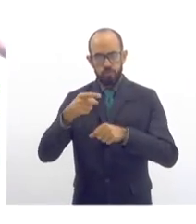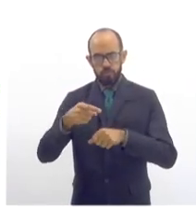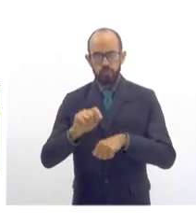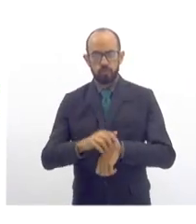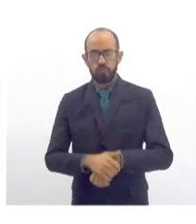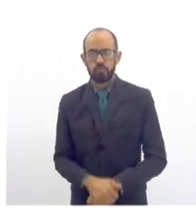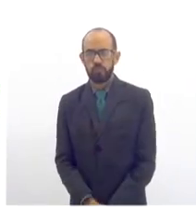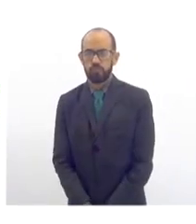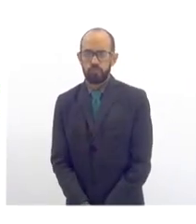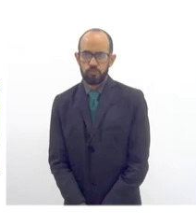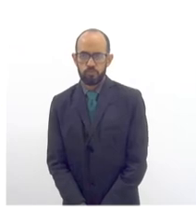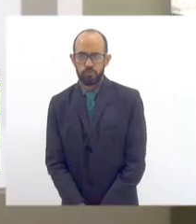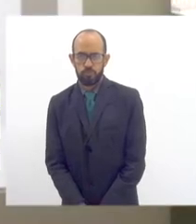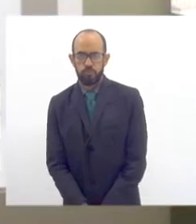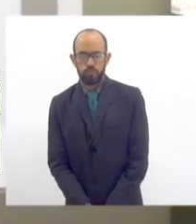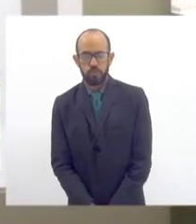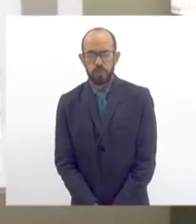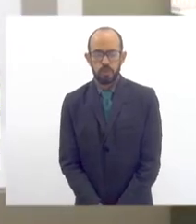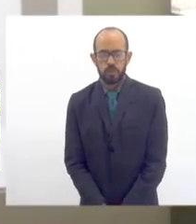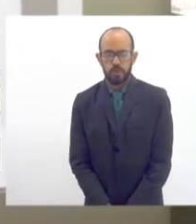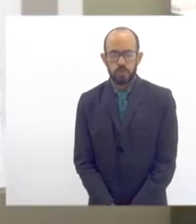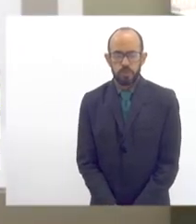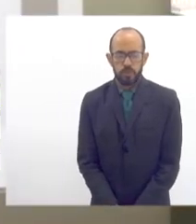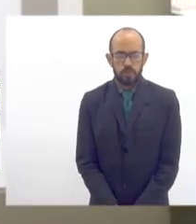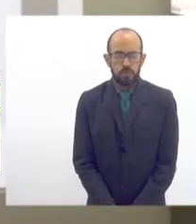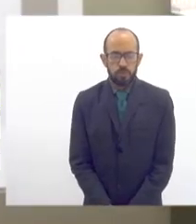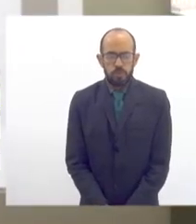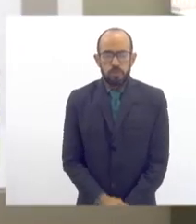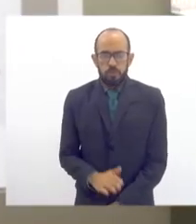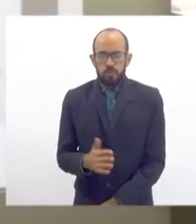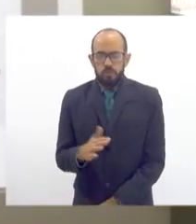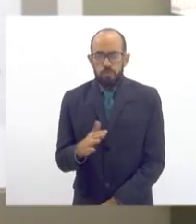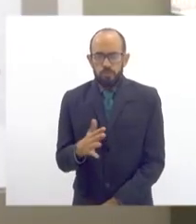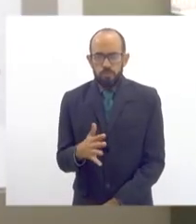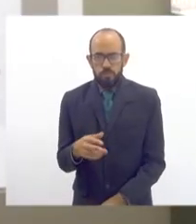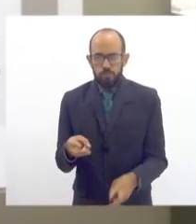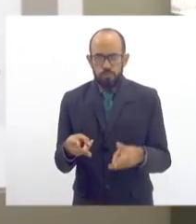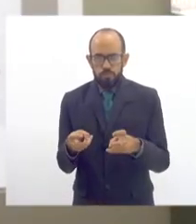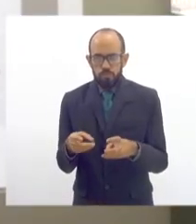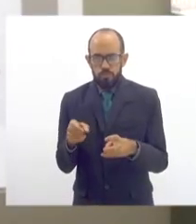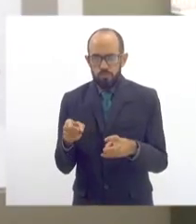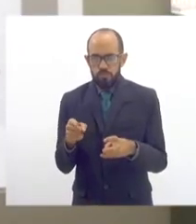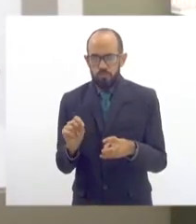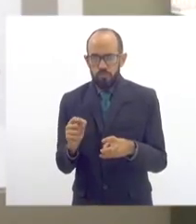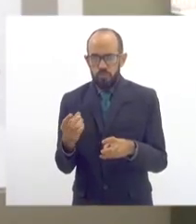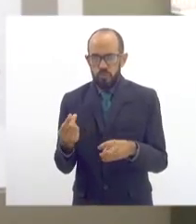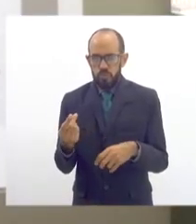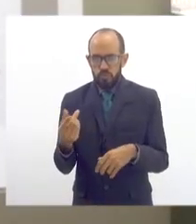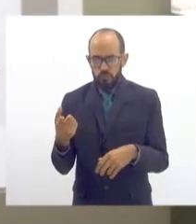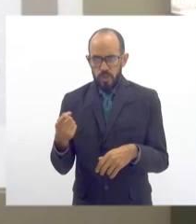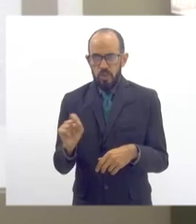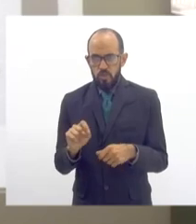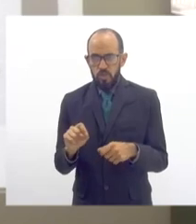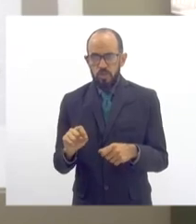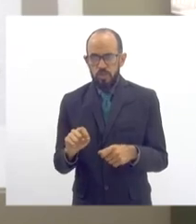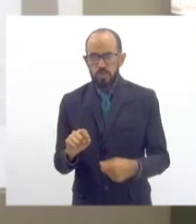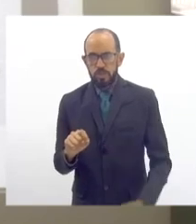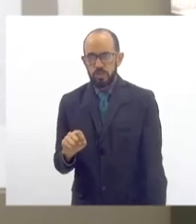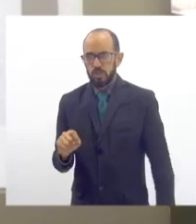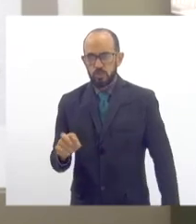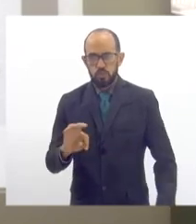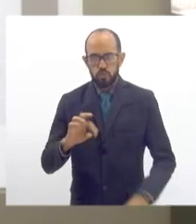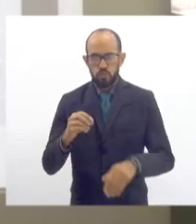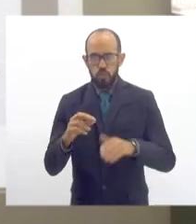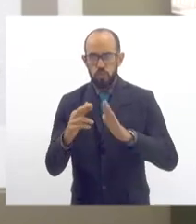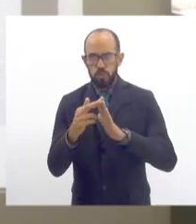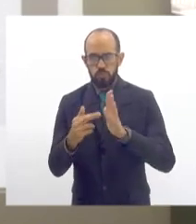Estado. Tenho aqui, então, mais ou menos uma vista desses repasses, dessas receitas, de todo um parâmetro,